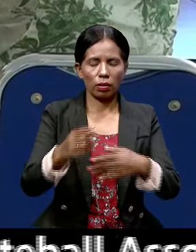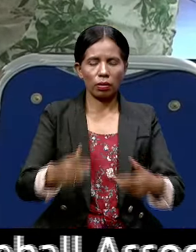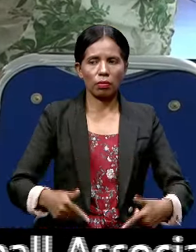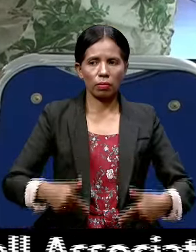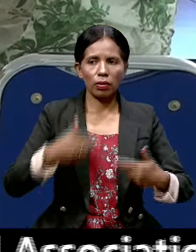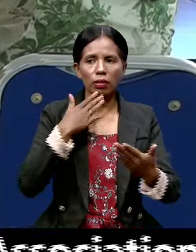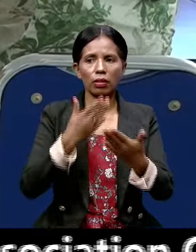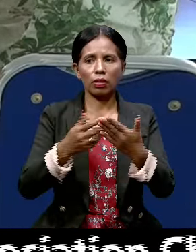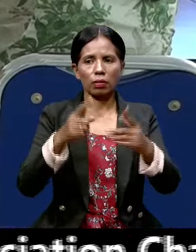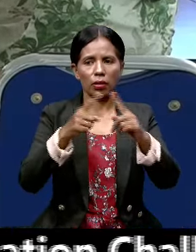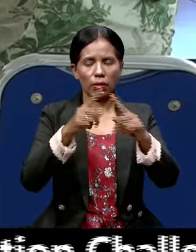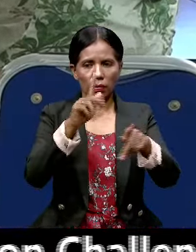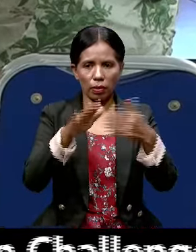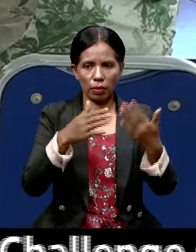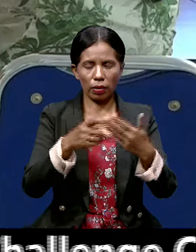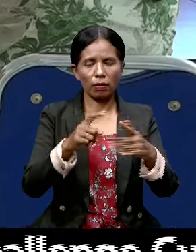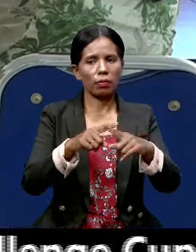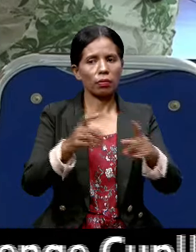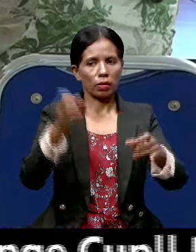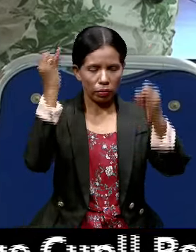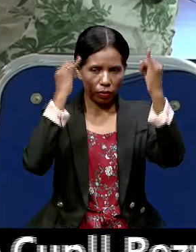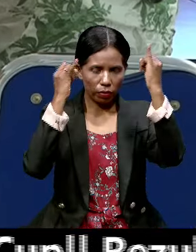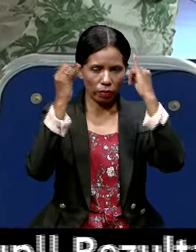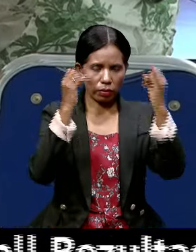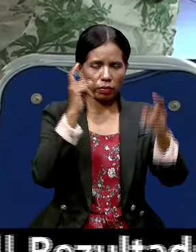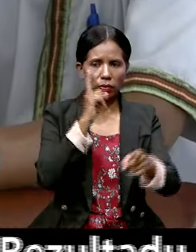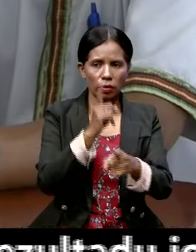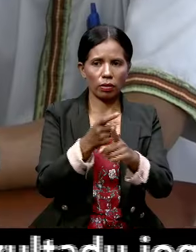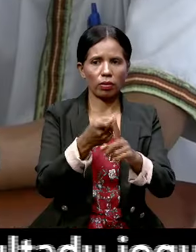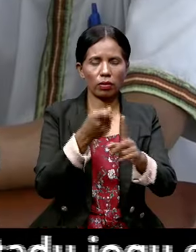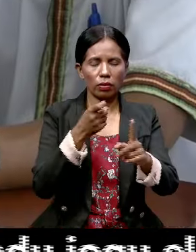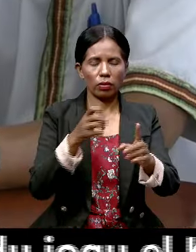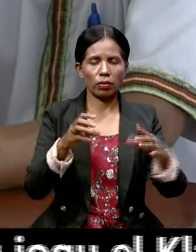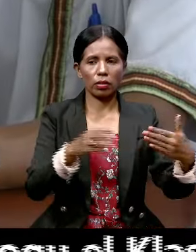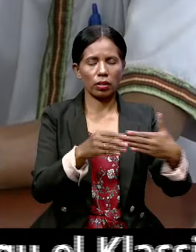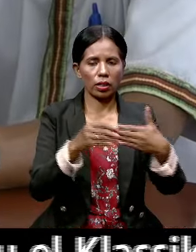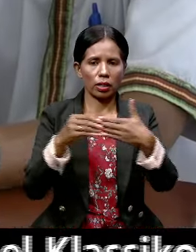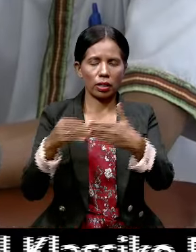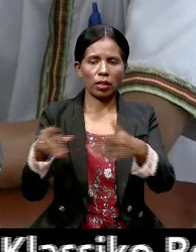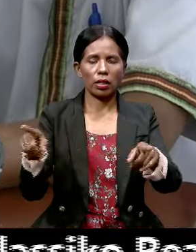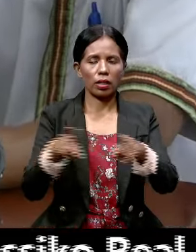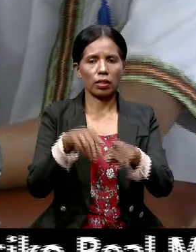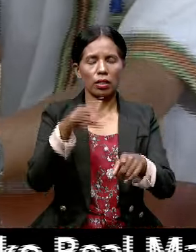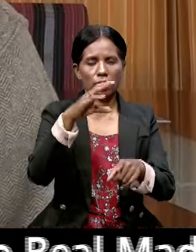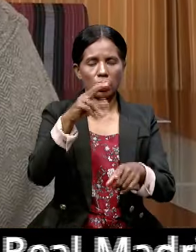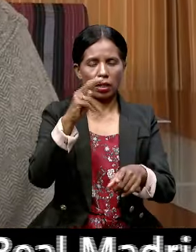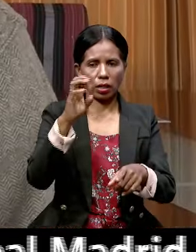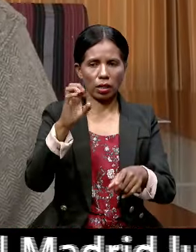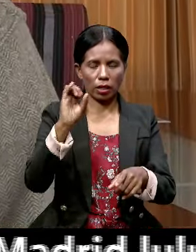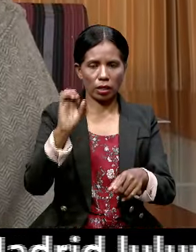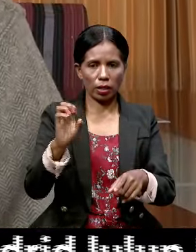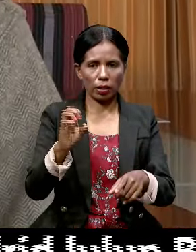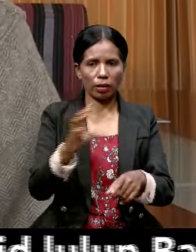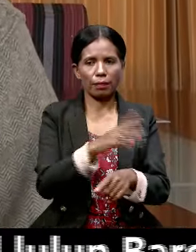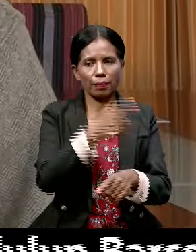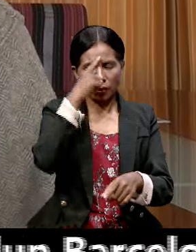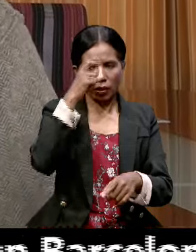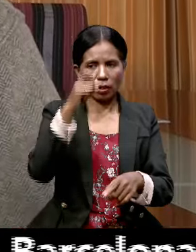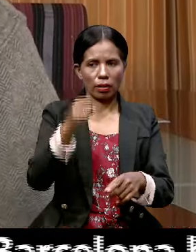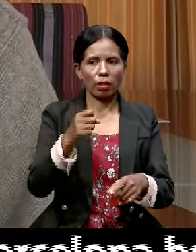po mebe informar ten ki liu si organizasan li liu sene tamba organ independente